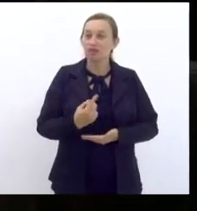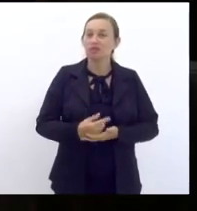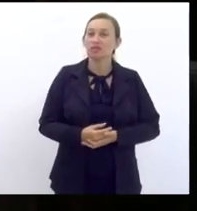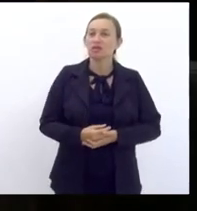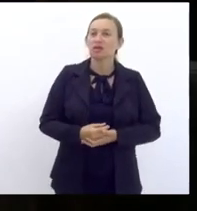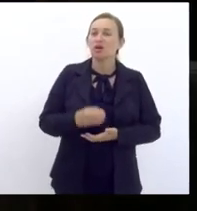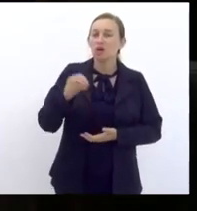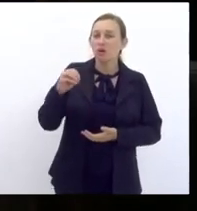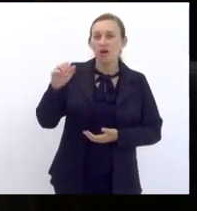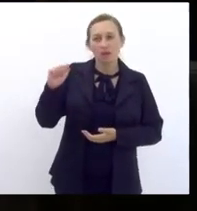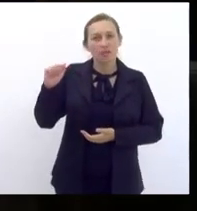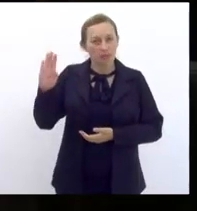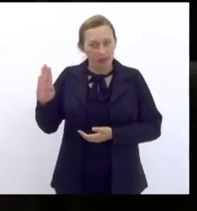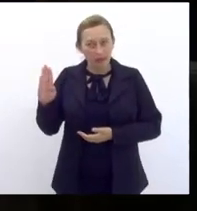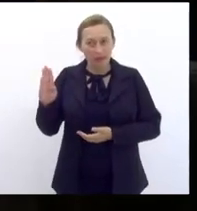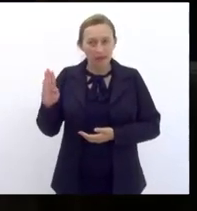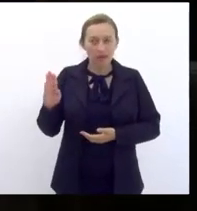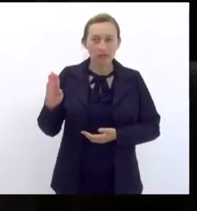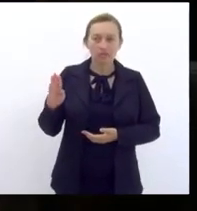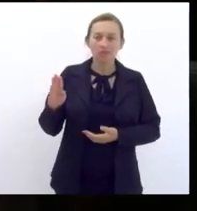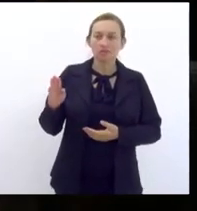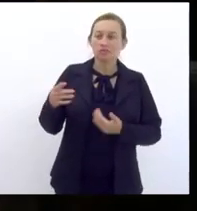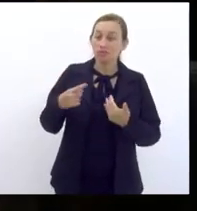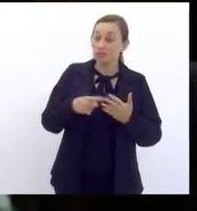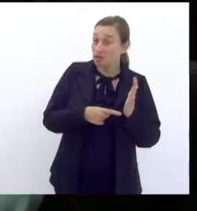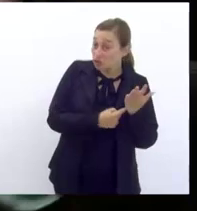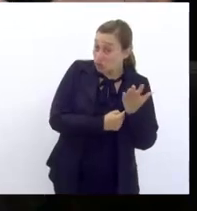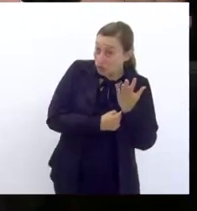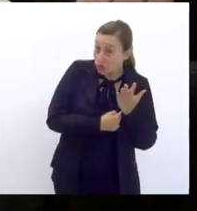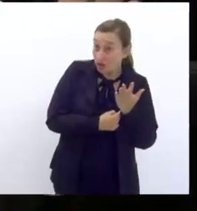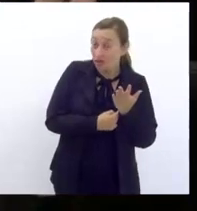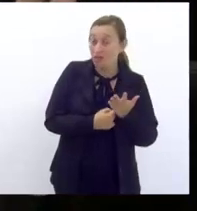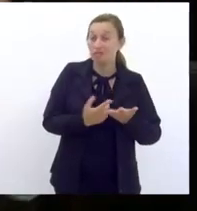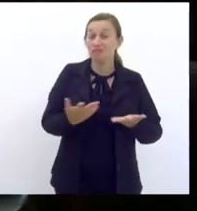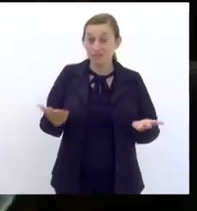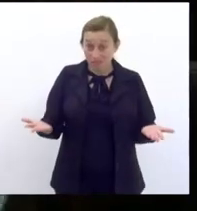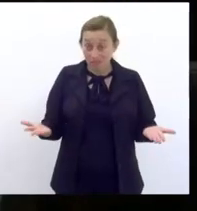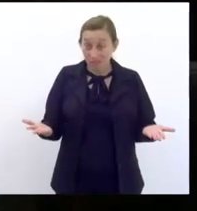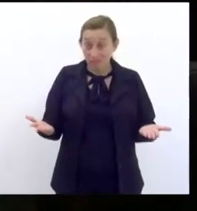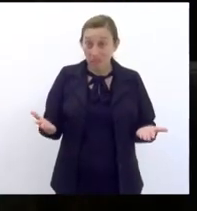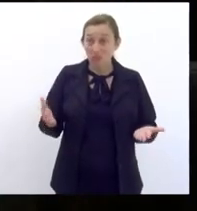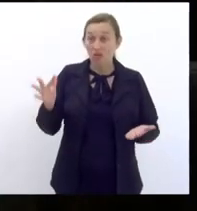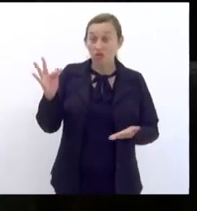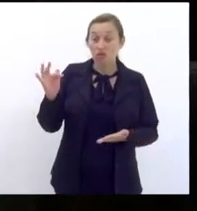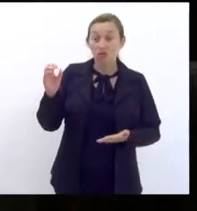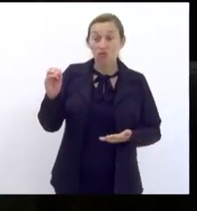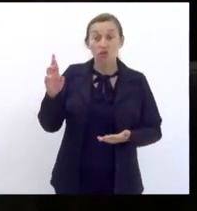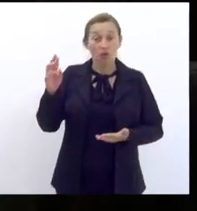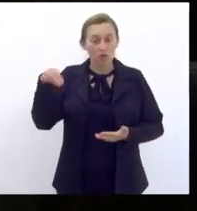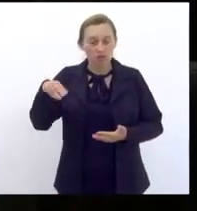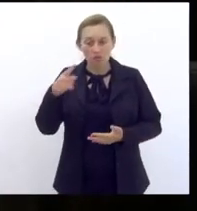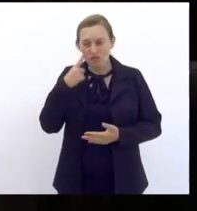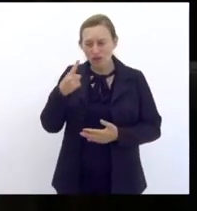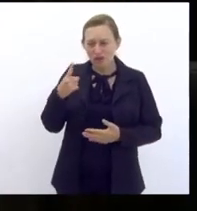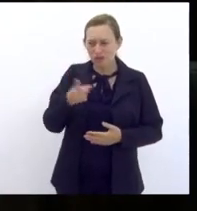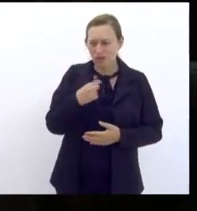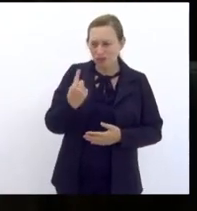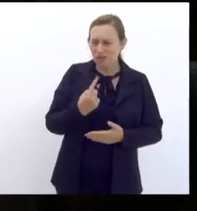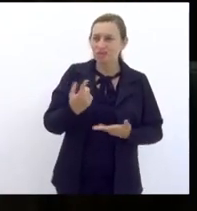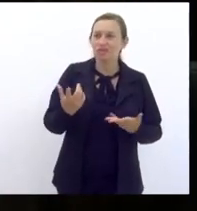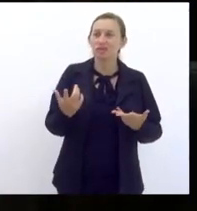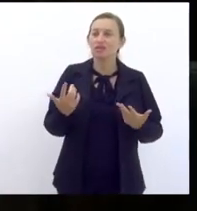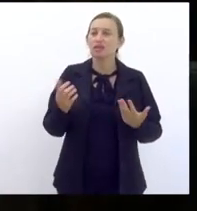a OAB nos assessorando por fora lá olhando pela gente então a super